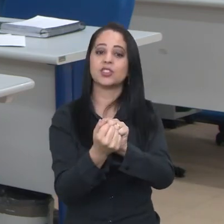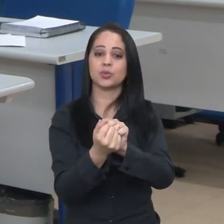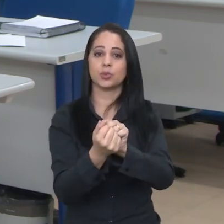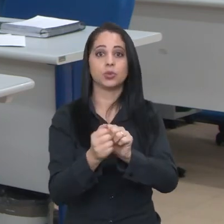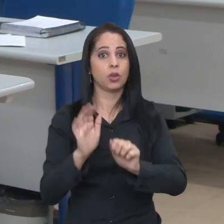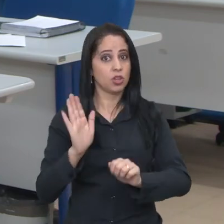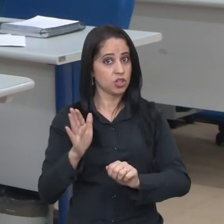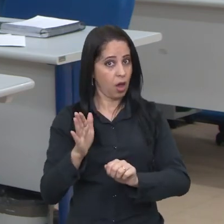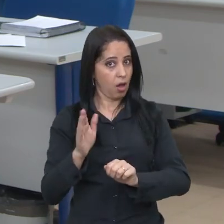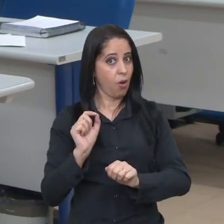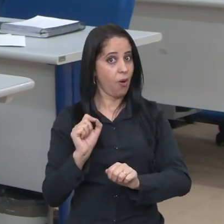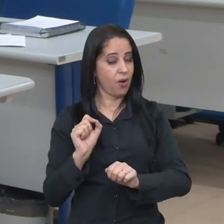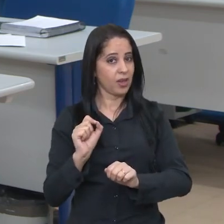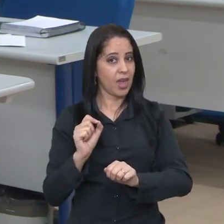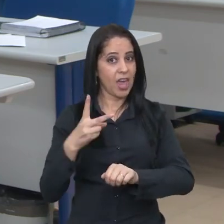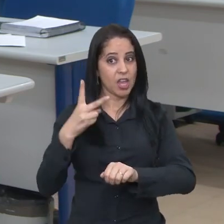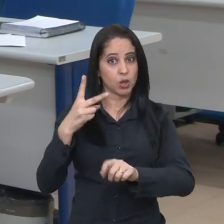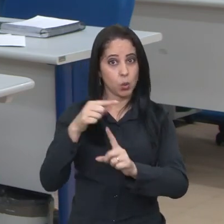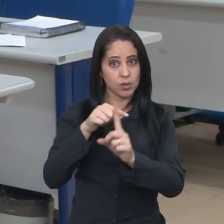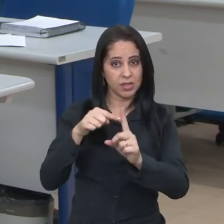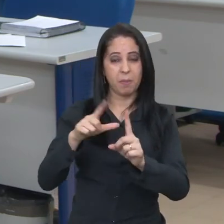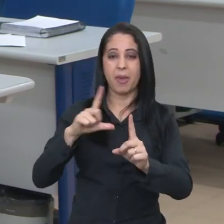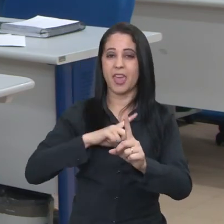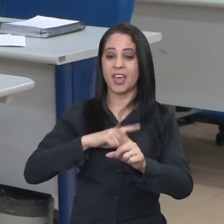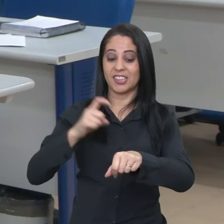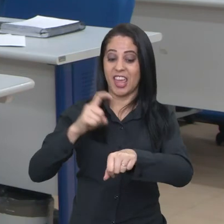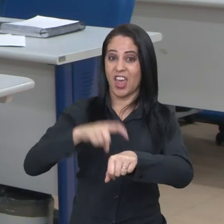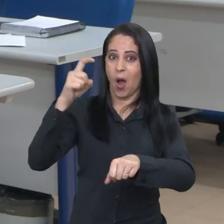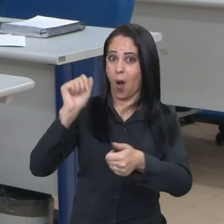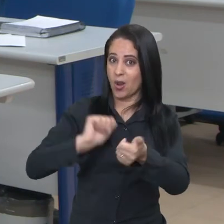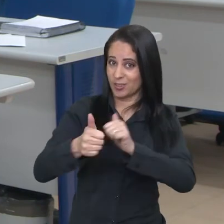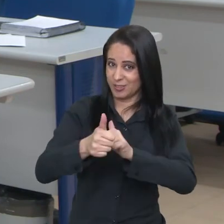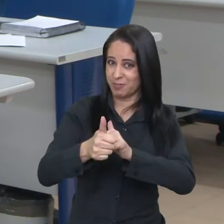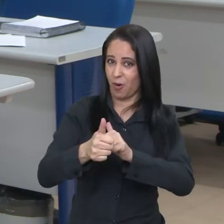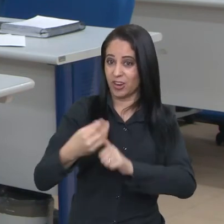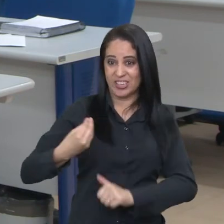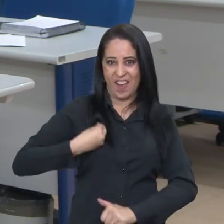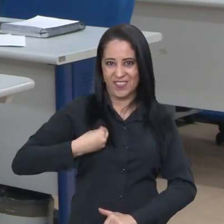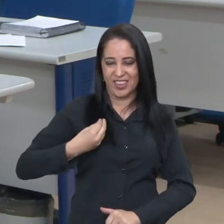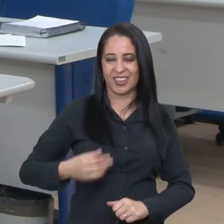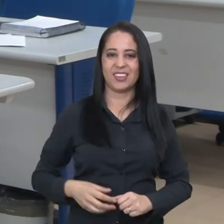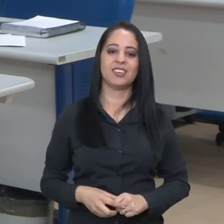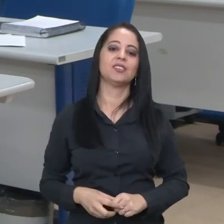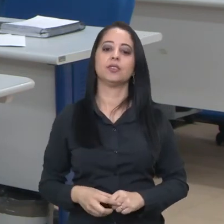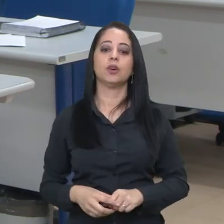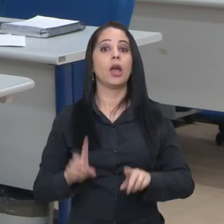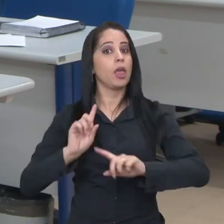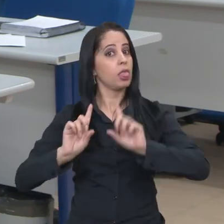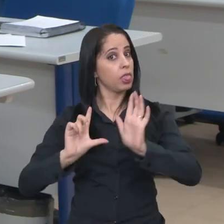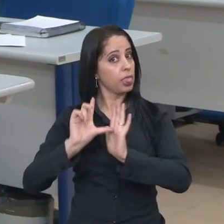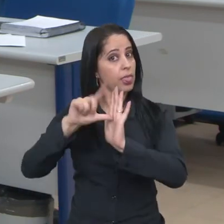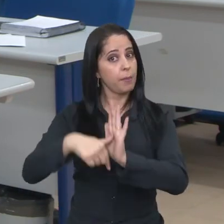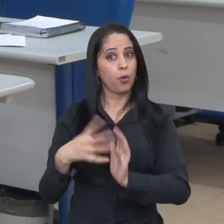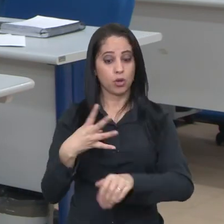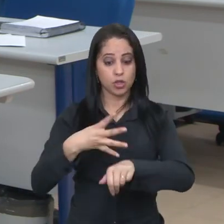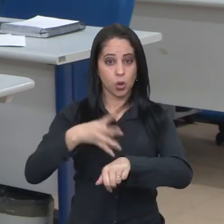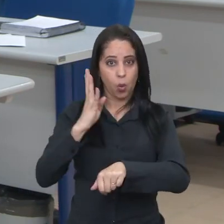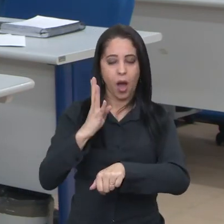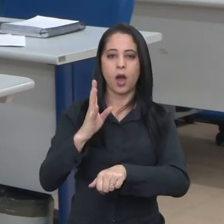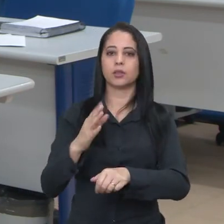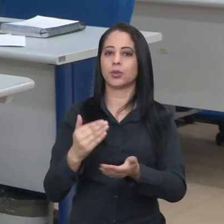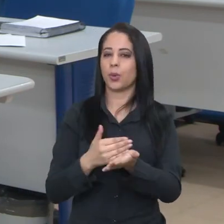terça. Eu agradeço pela sua companhia e já adianto, hein? Às 2h30 da tarde tem o Hora do Esporte aqui na Câmara ao vivo.